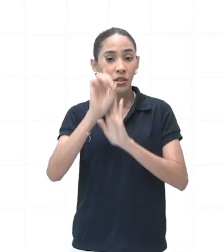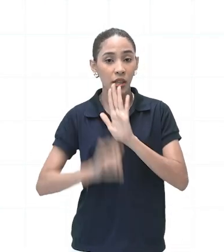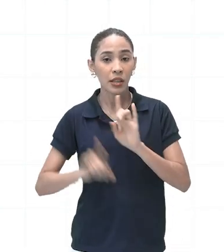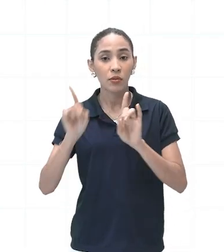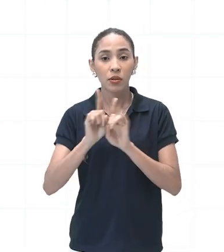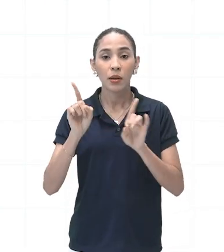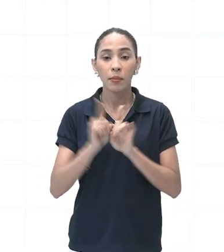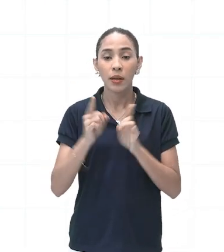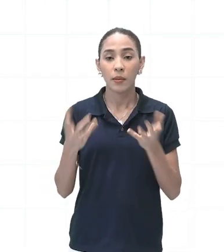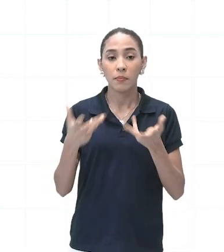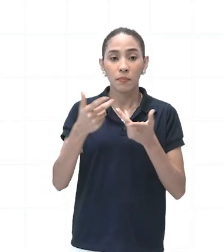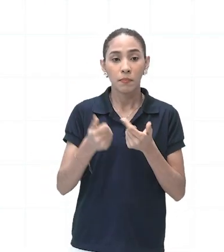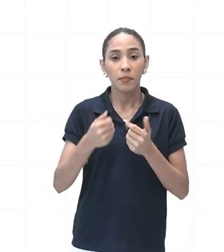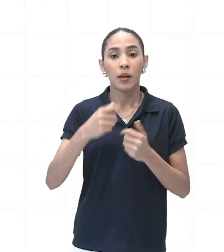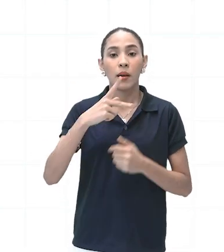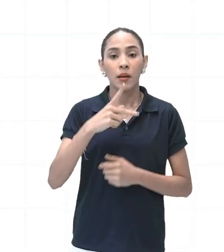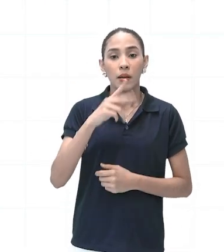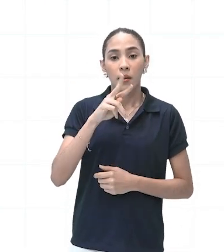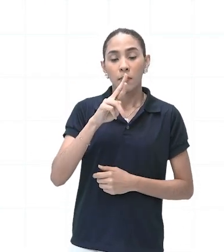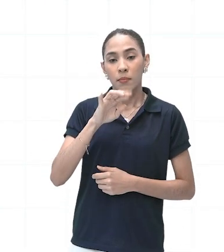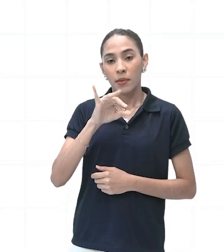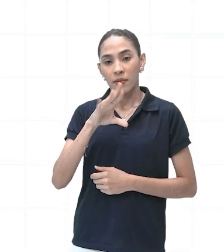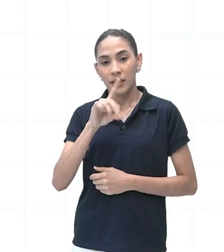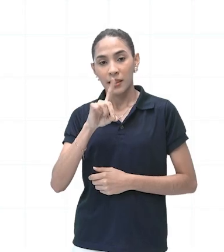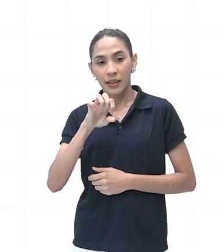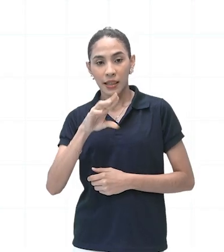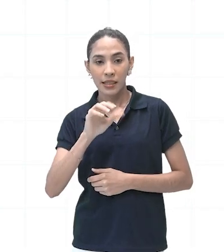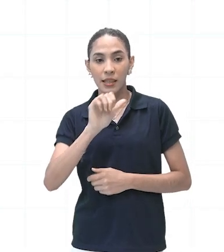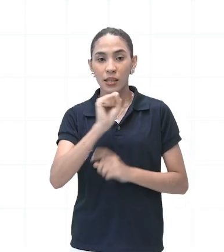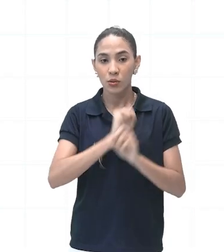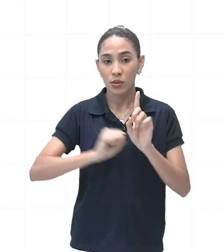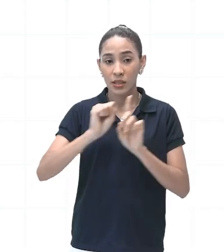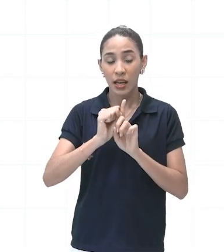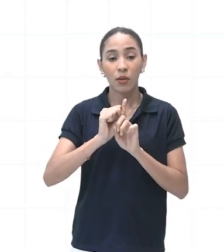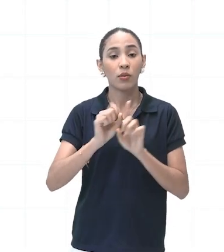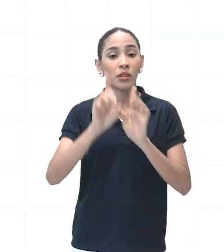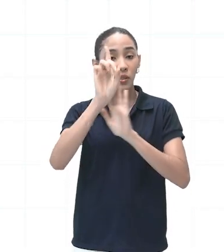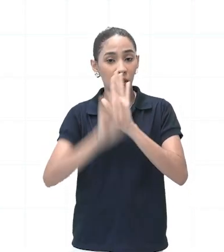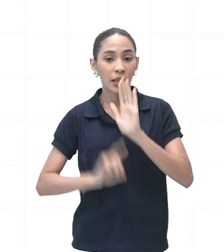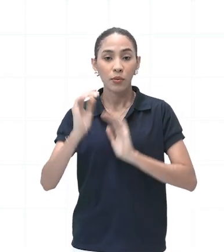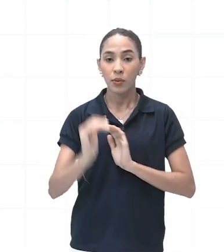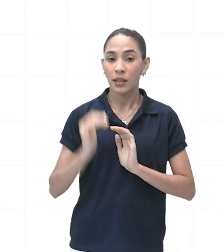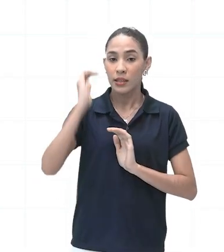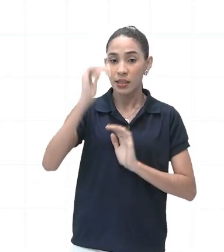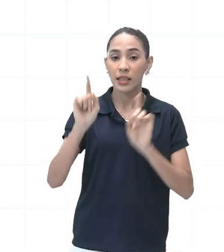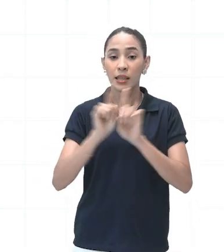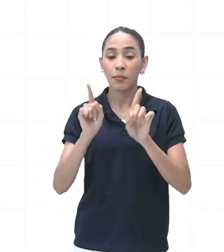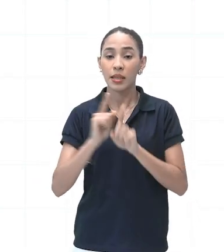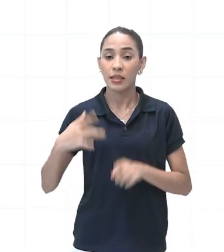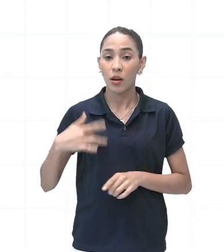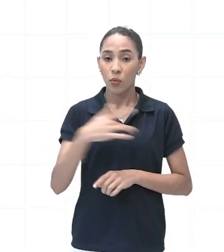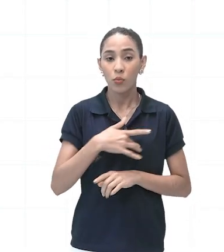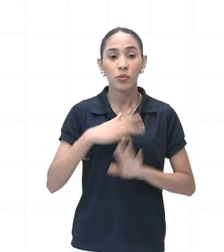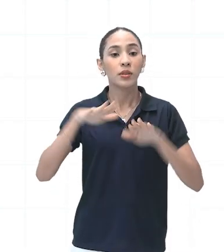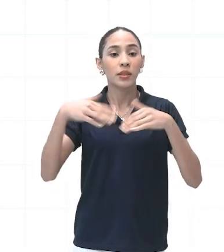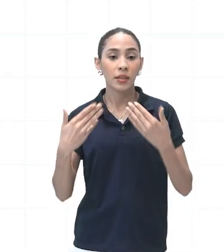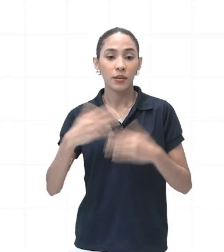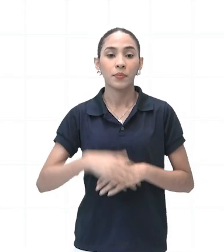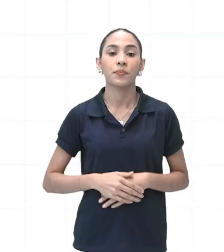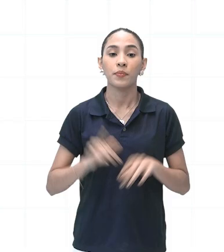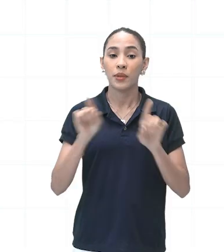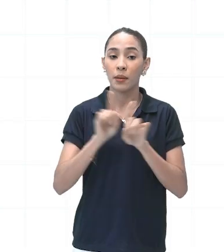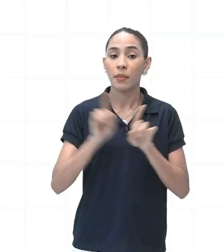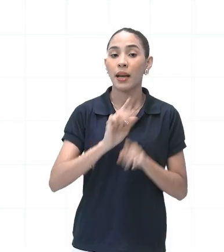os benefícios da Previdência Social. Terá direito a crescer e criar-se com saúde. Para isto,